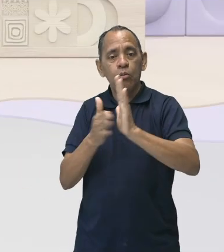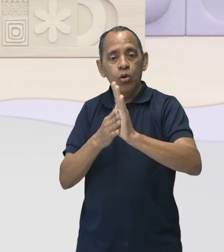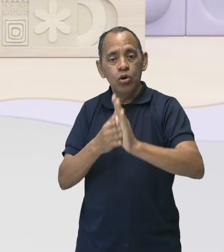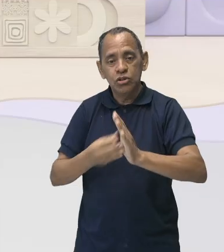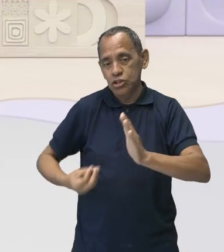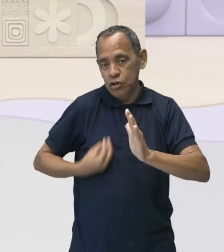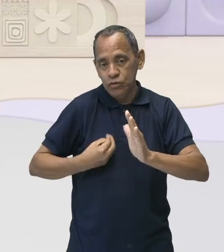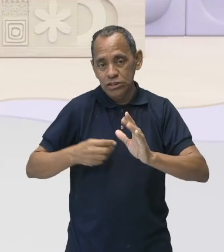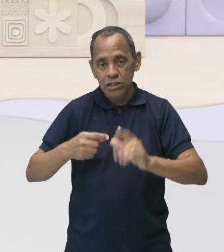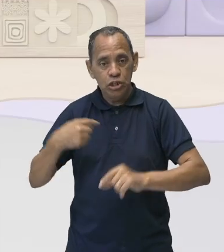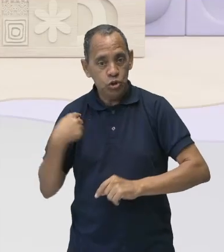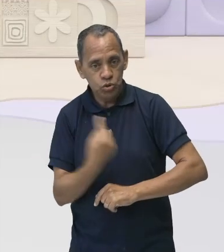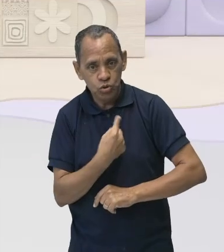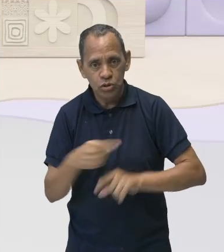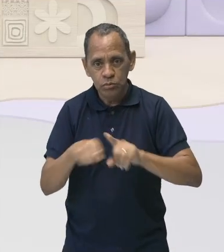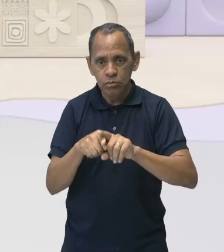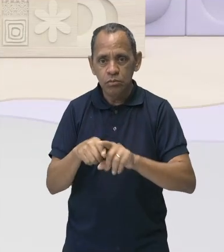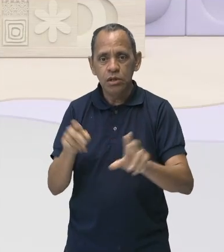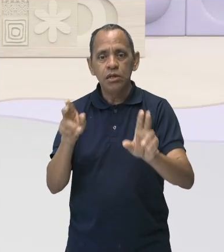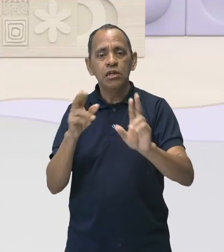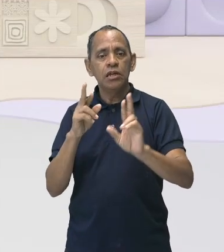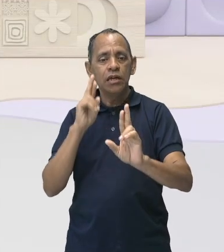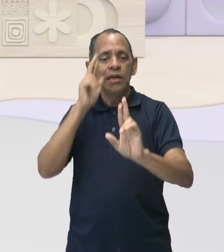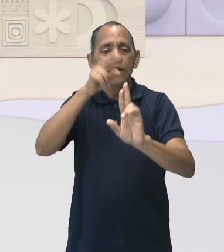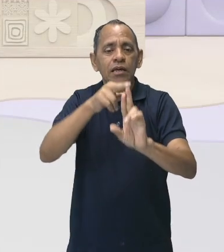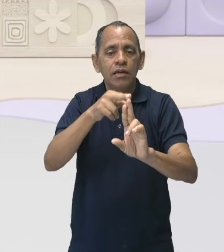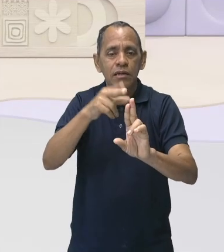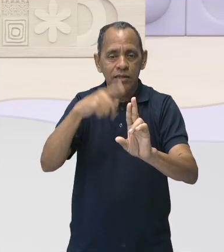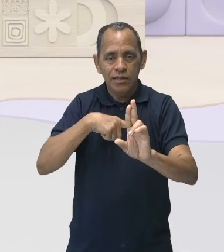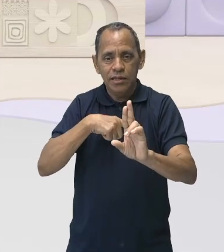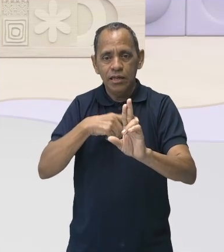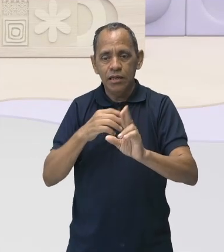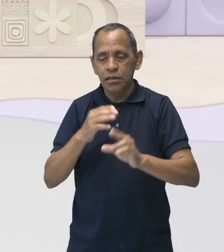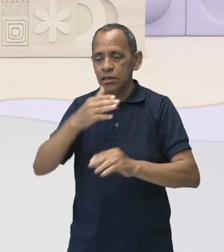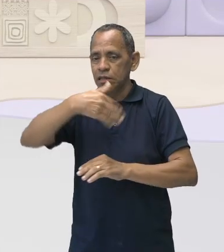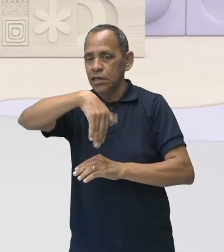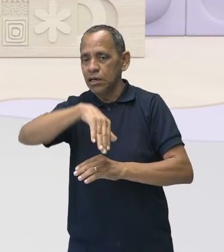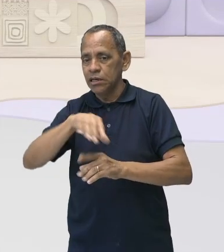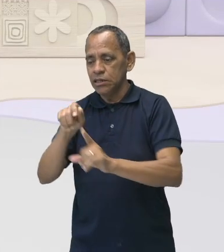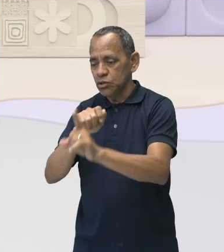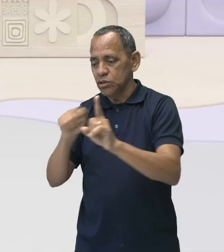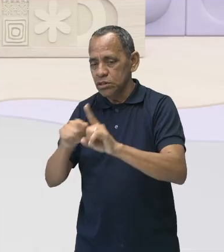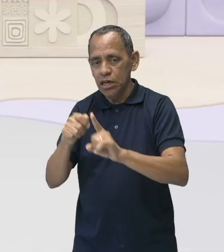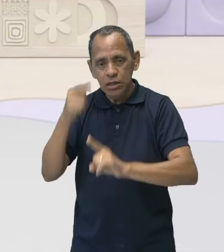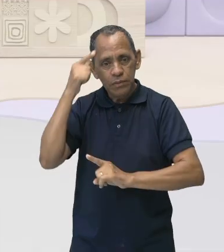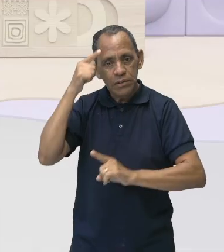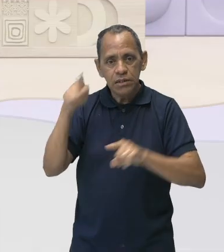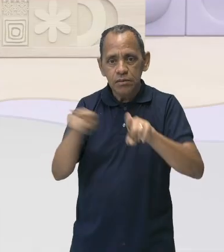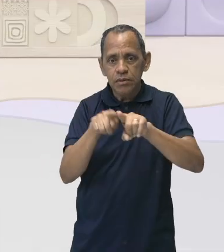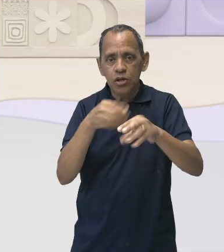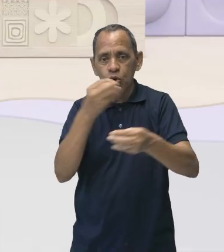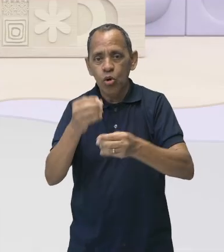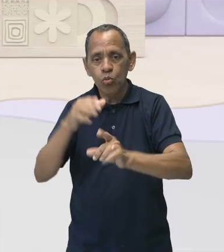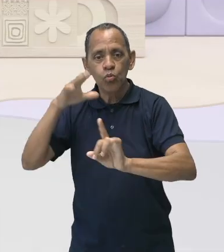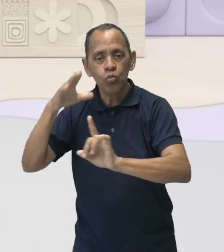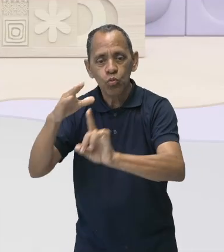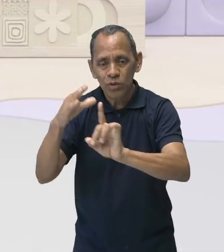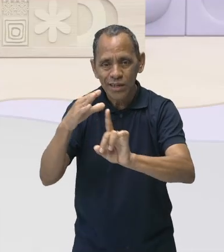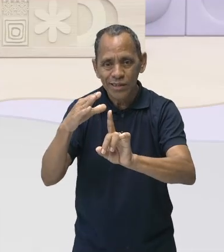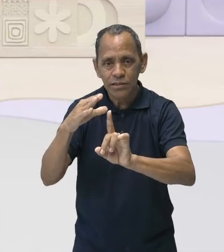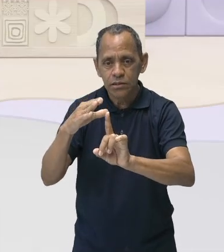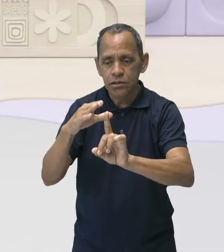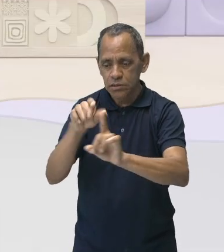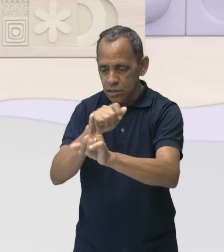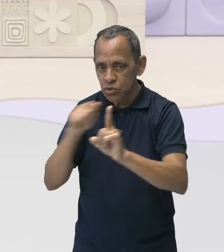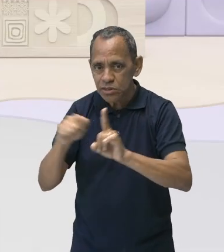realiza no âmago de uma sociedade. E aqui a gente tem que pensar qual é a influência da